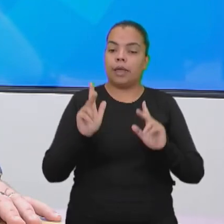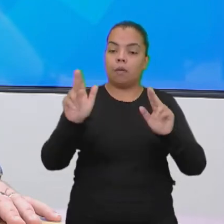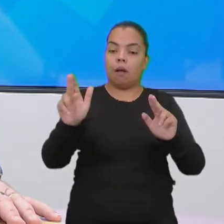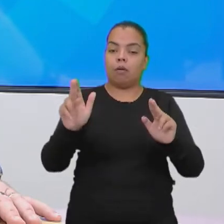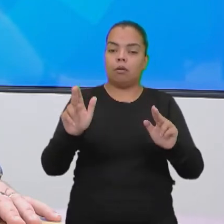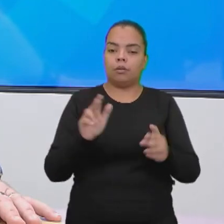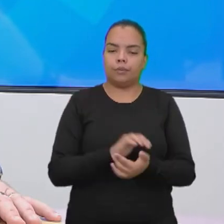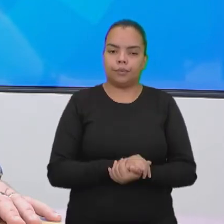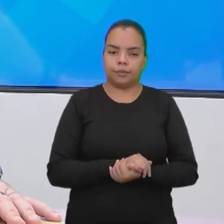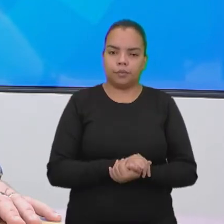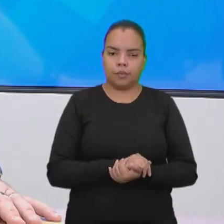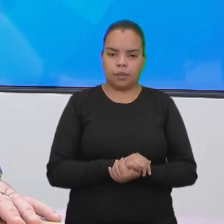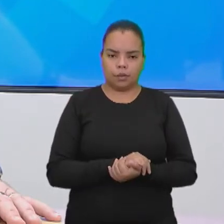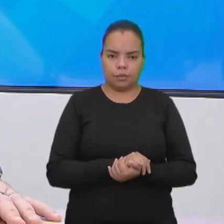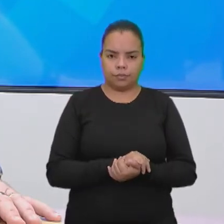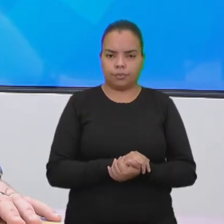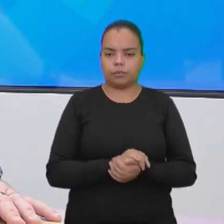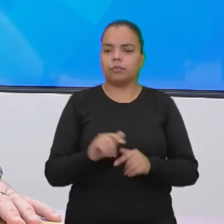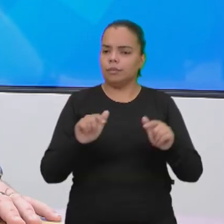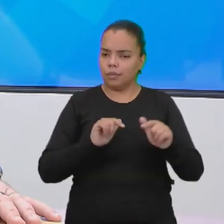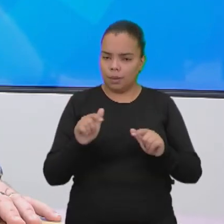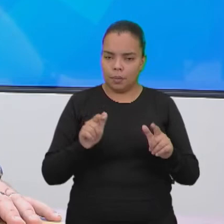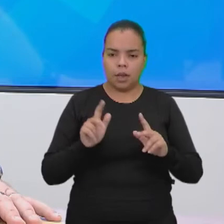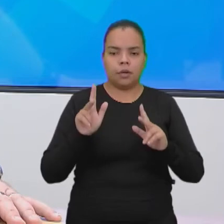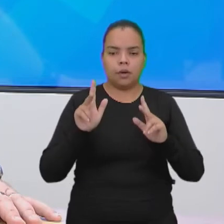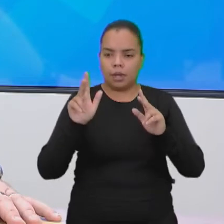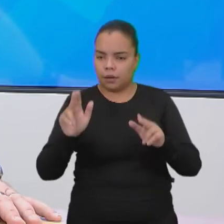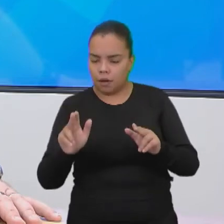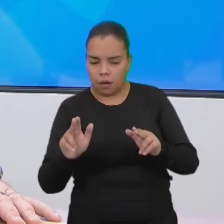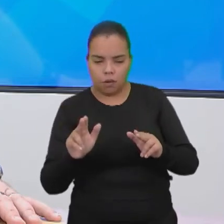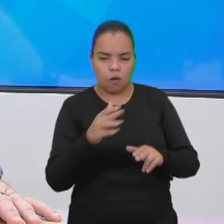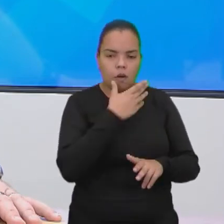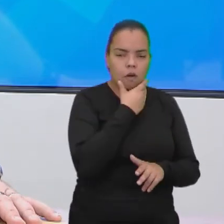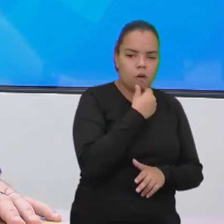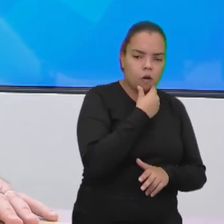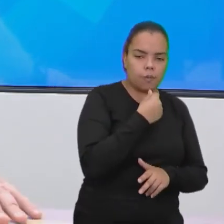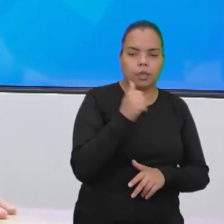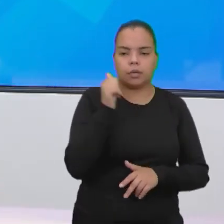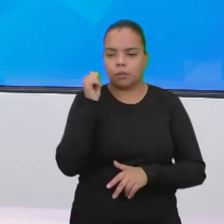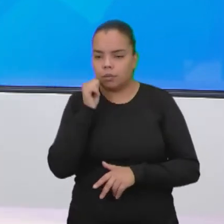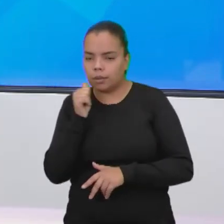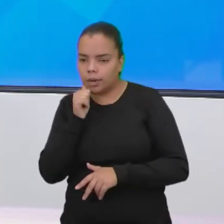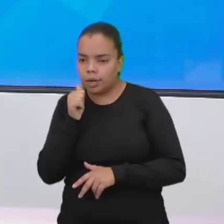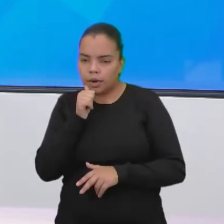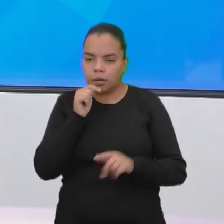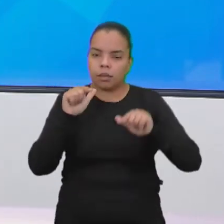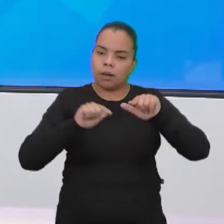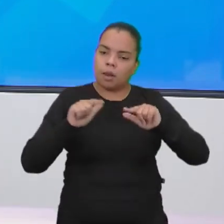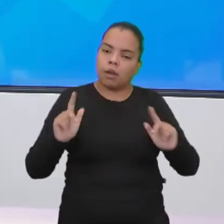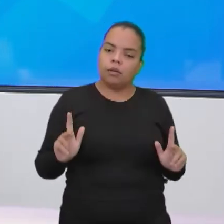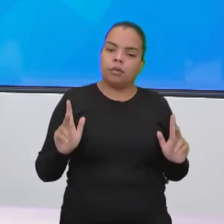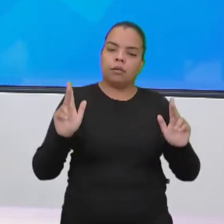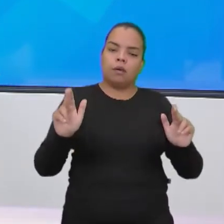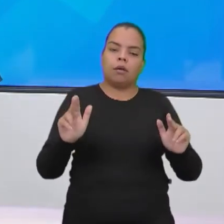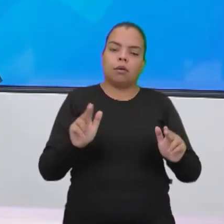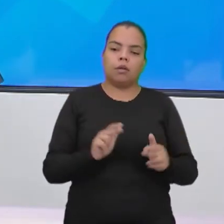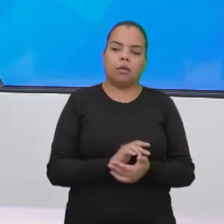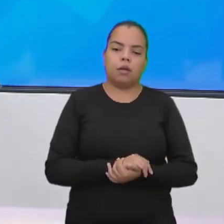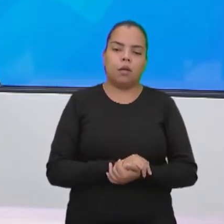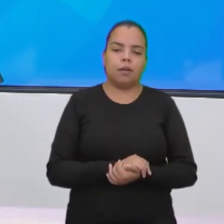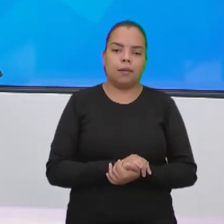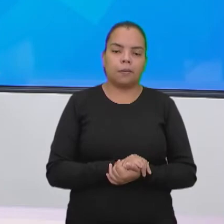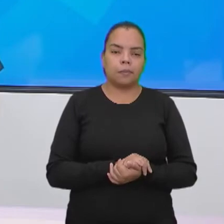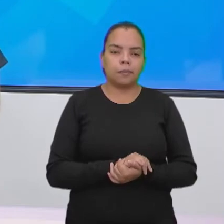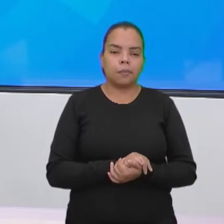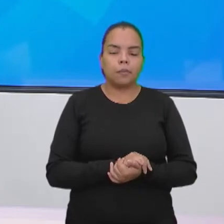aí de passagem que o trabalho é o mesmo feito tanto por homens como por mulheres, tá certo? Aí uma outra